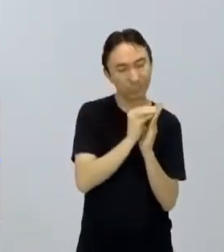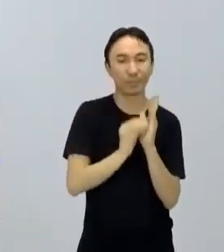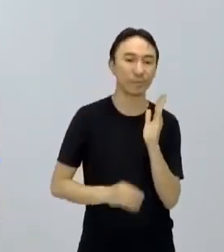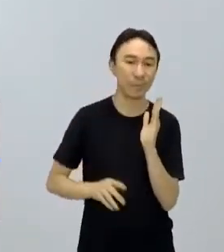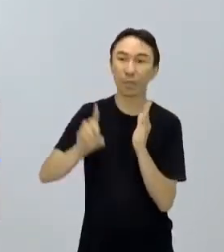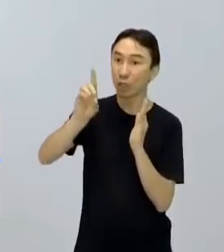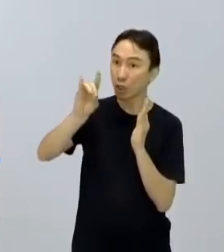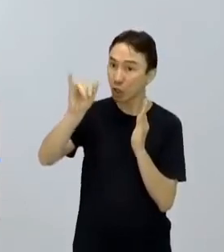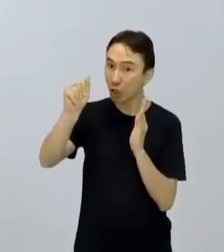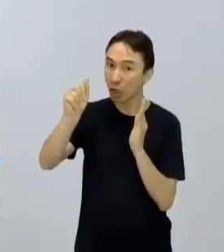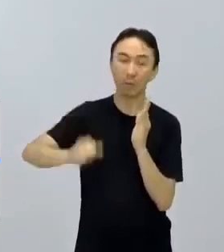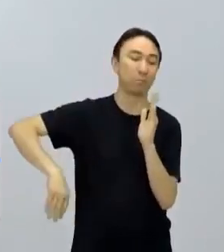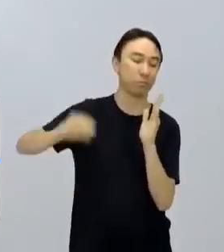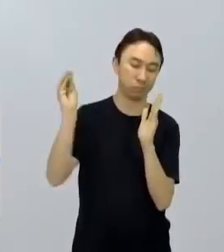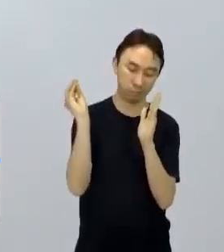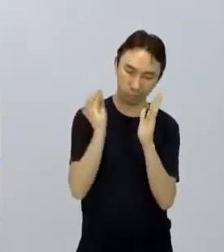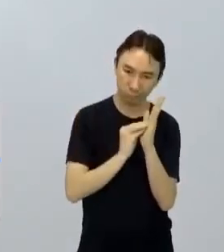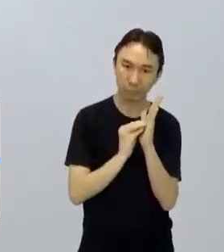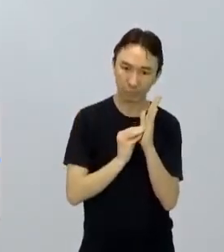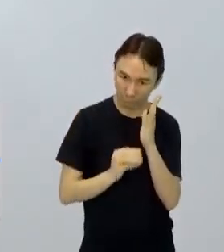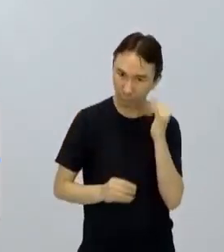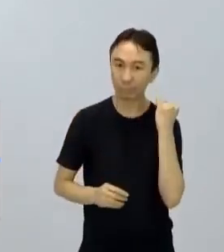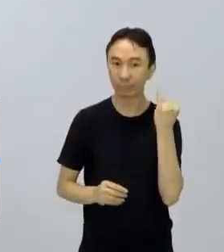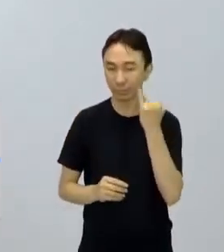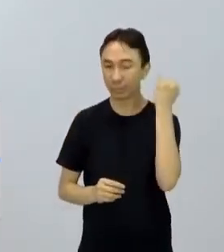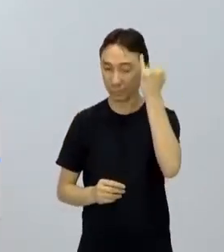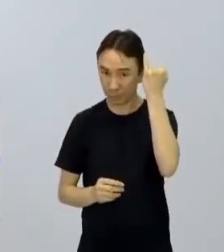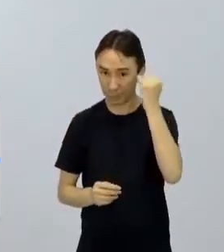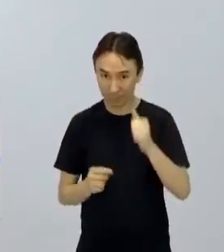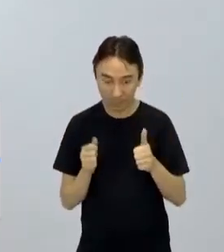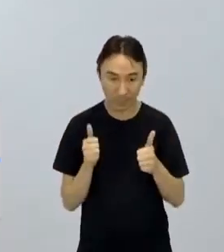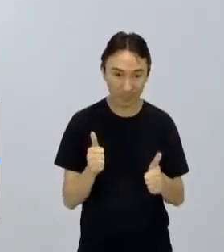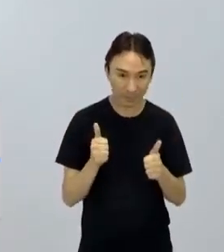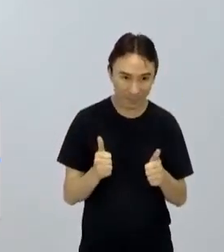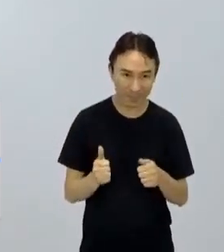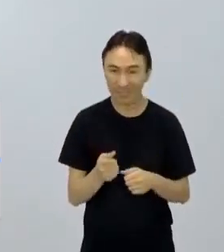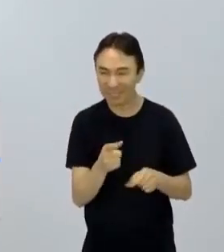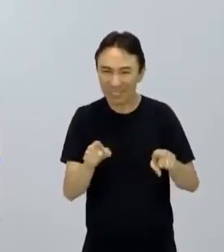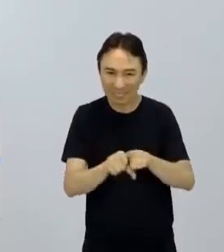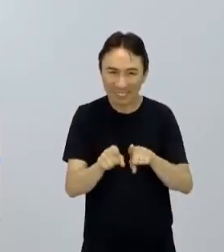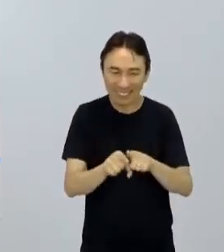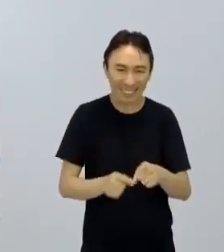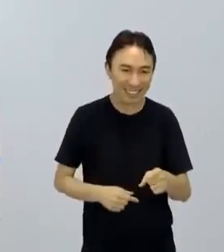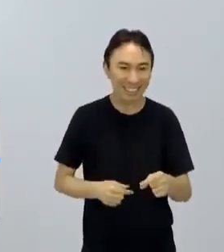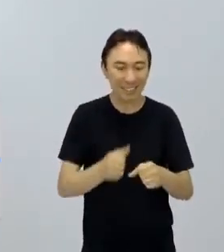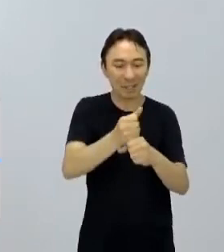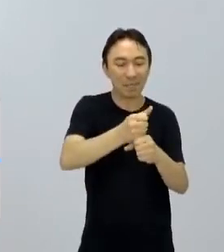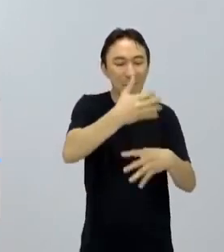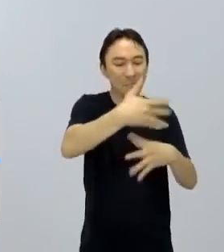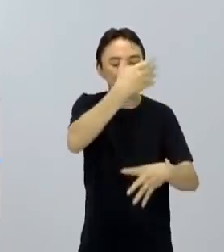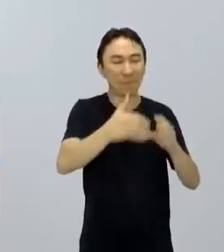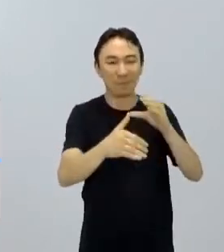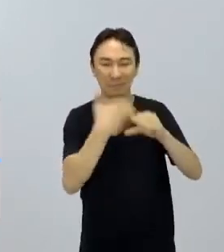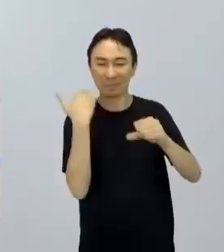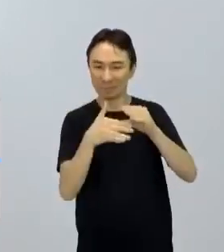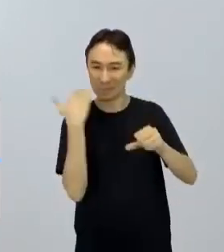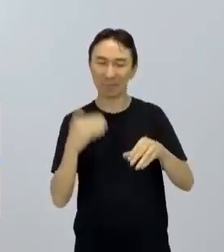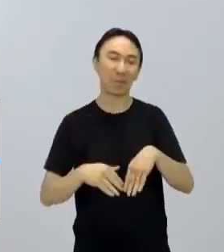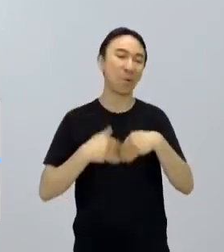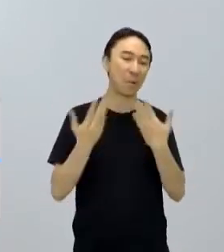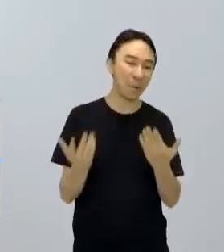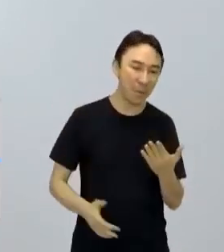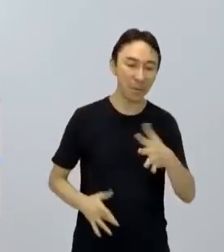data, é importante, tá bom? E aí se você mandar para mim e para o Magno, sempre que dá, a gente dá uma olhadinha, coloca lá